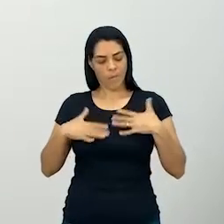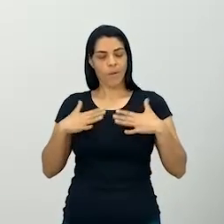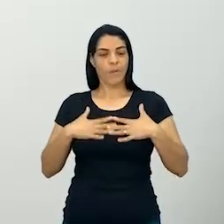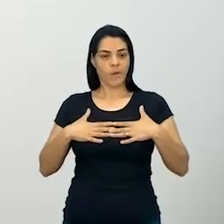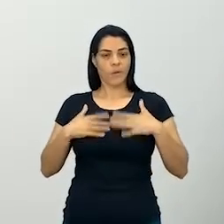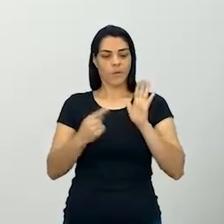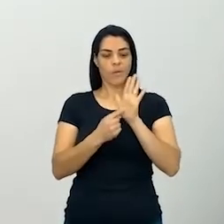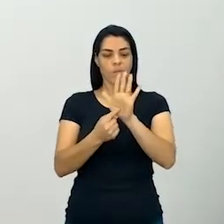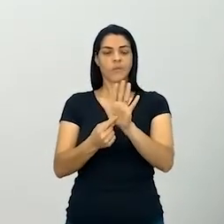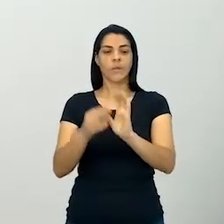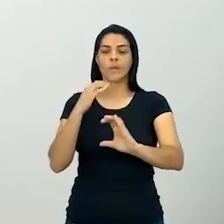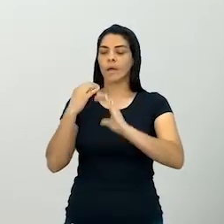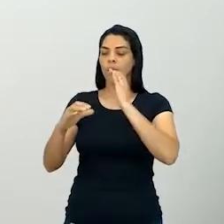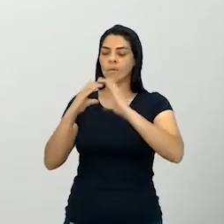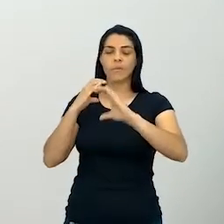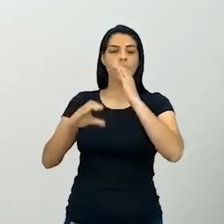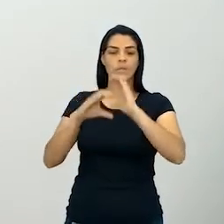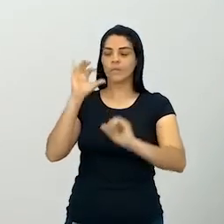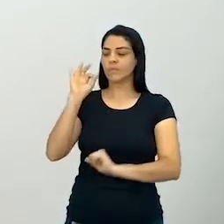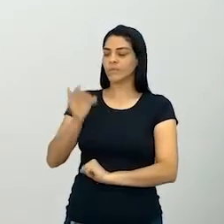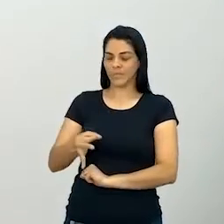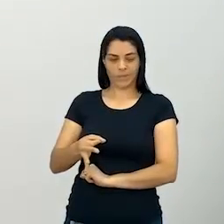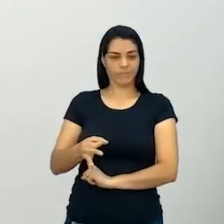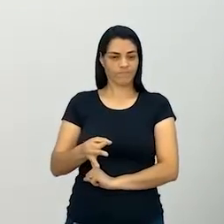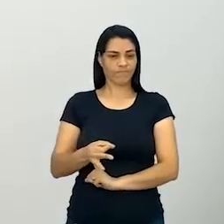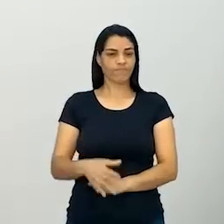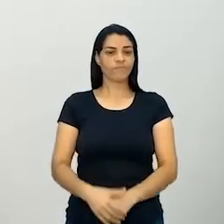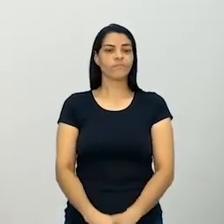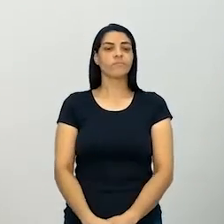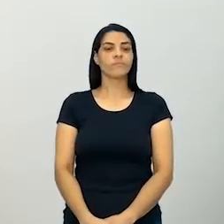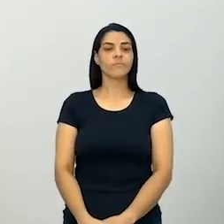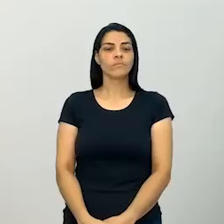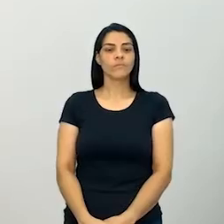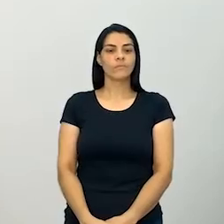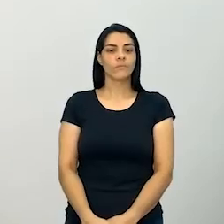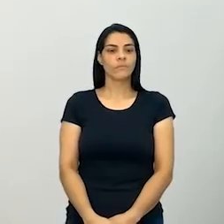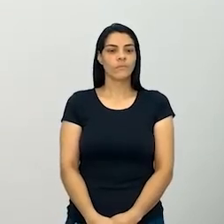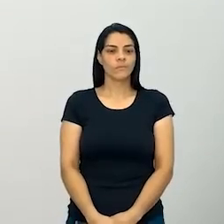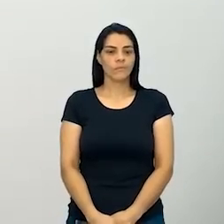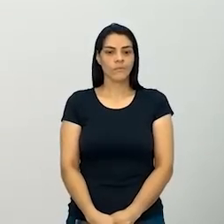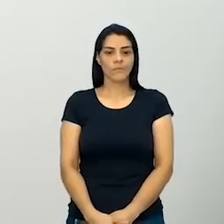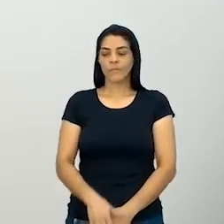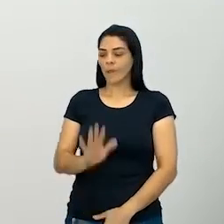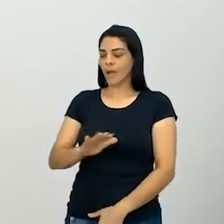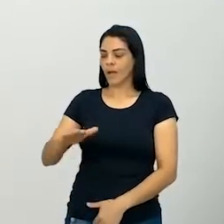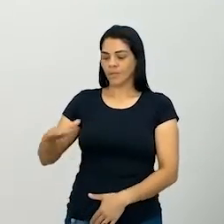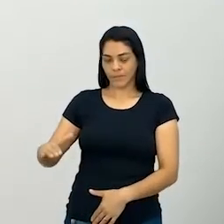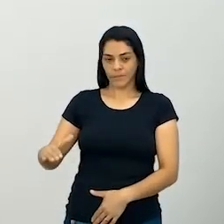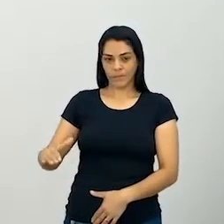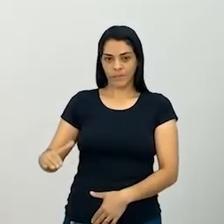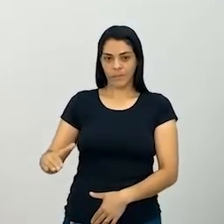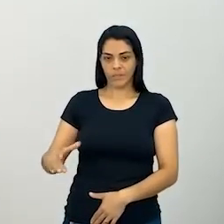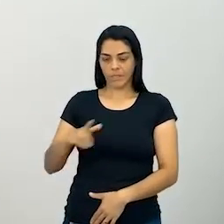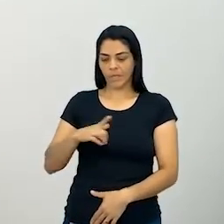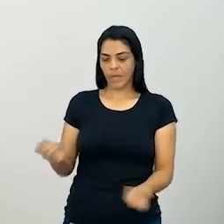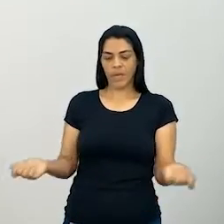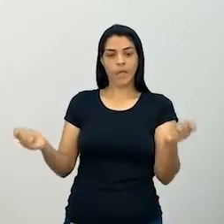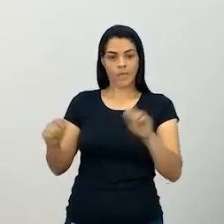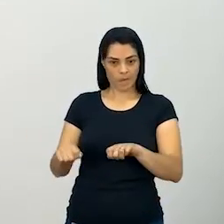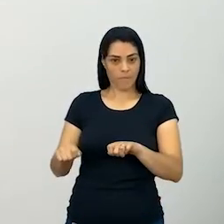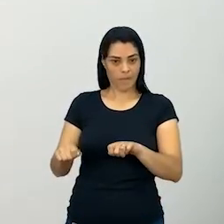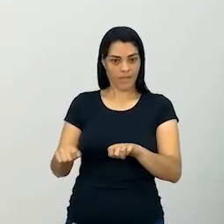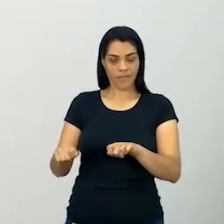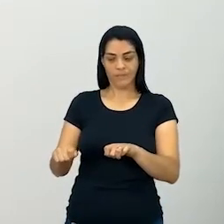uma comunicação mais assertiva. Mas olha só, o que é importante da gente dizer, né? As crianças têm condição de chegar a esse